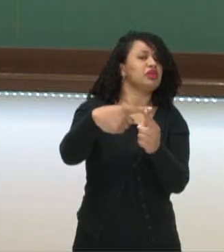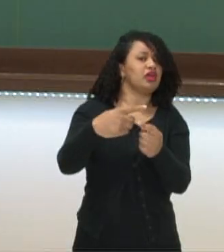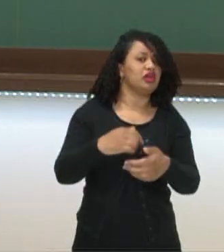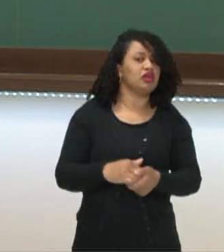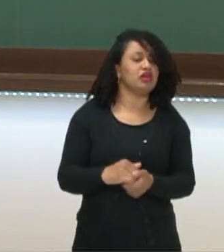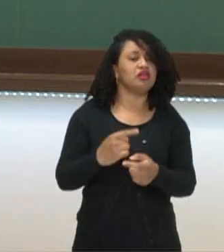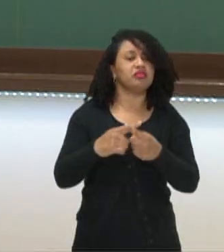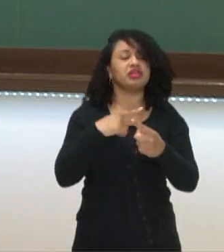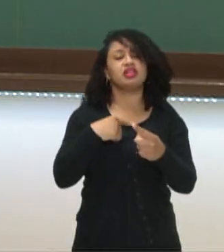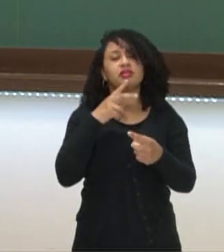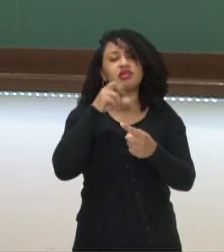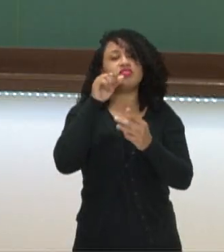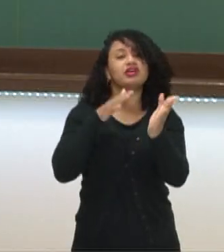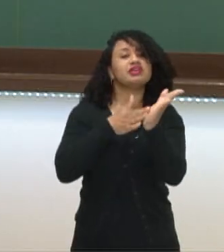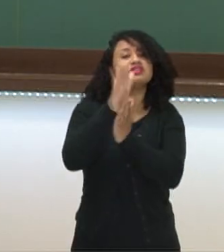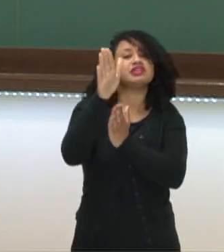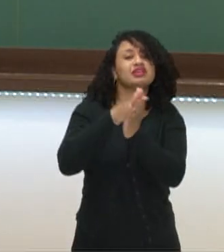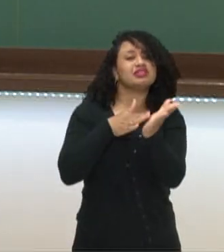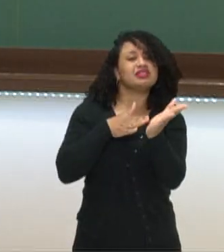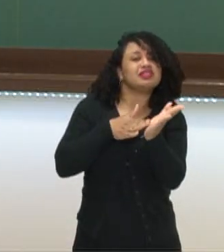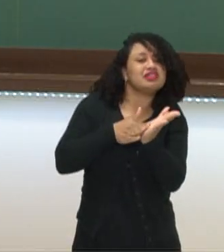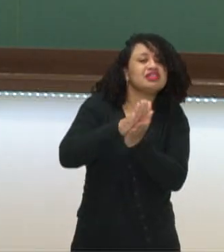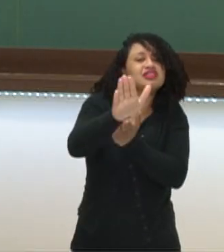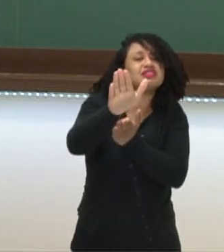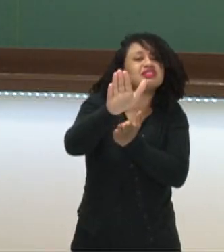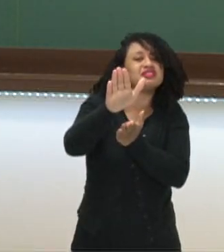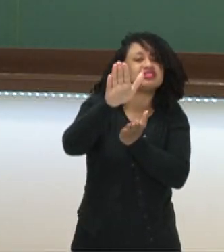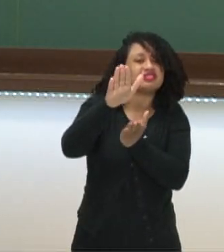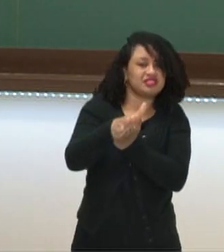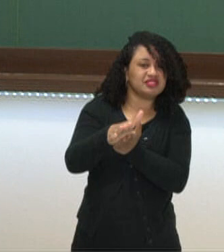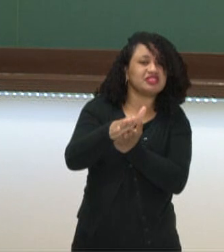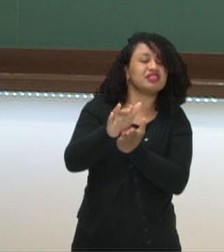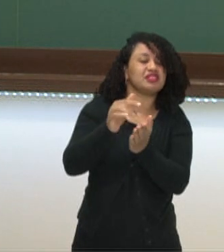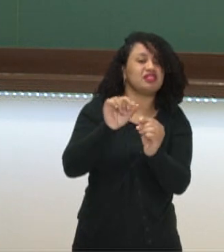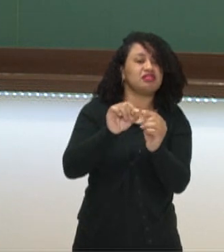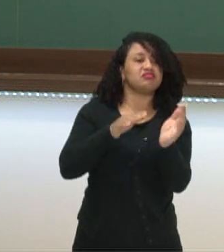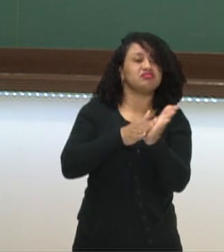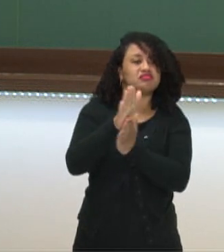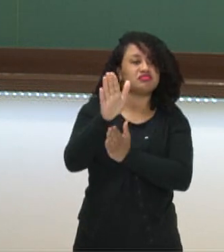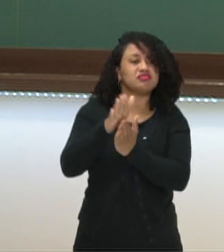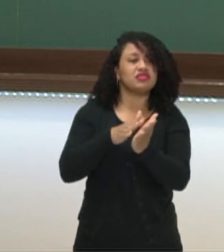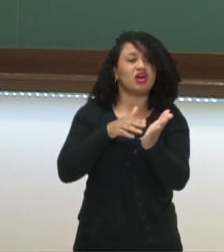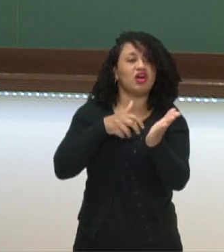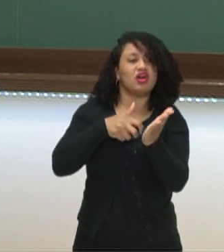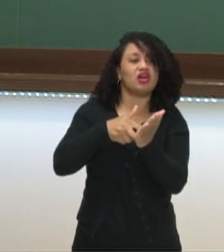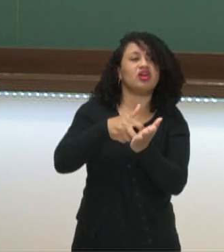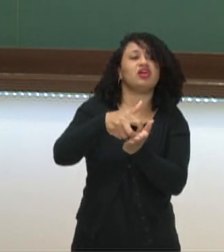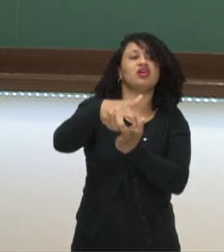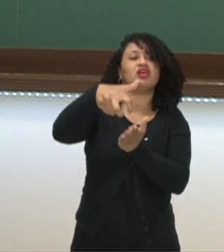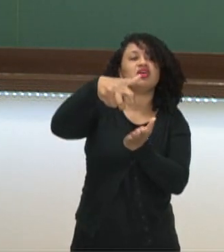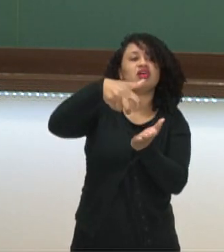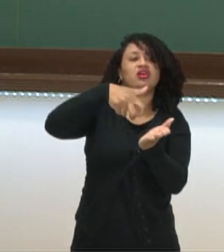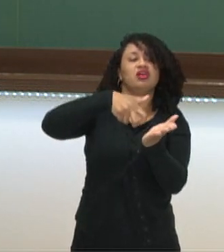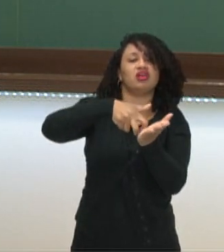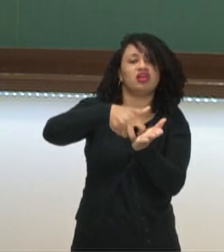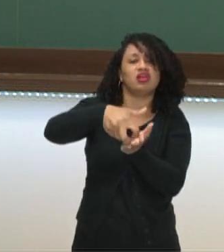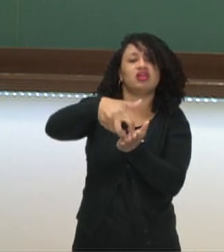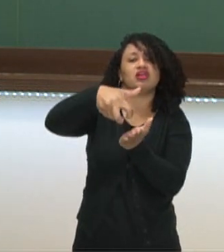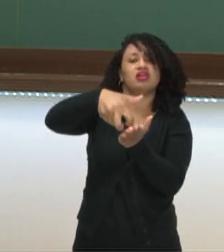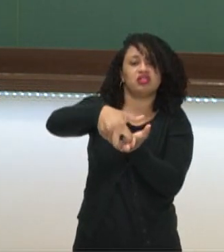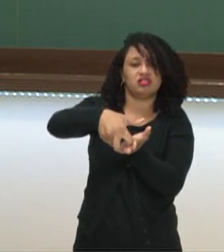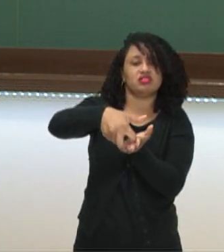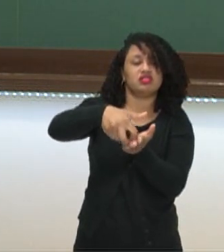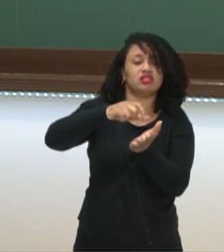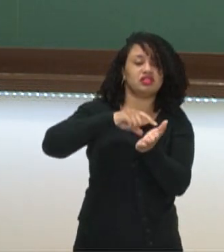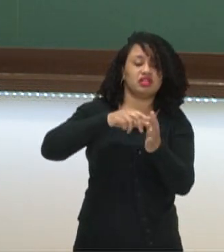existe uma força de atrito envolvida aqui. Essa força de atrito, tá, é dado basicamente pela superfície, né, no caso a superfície da sua